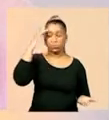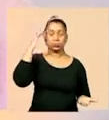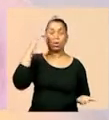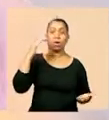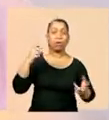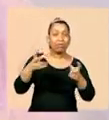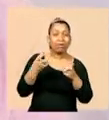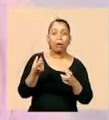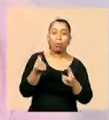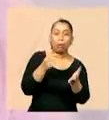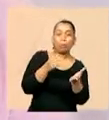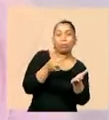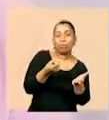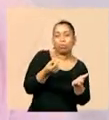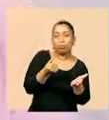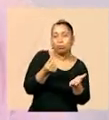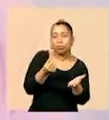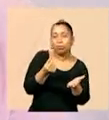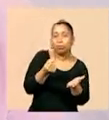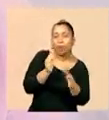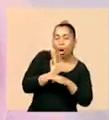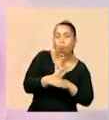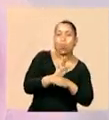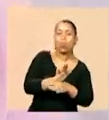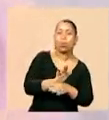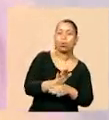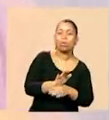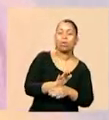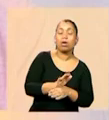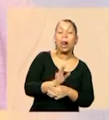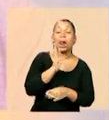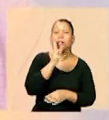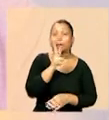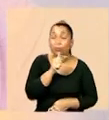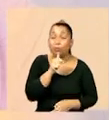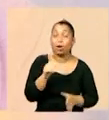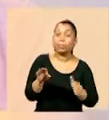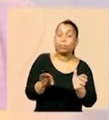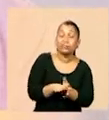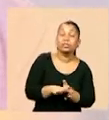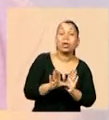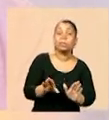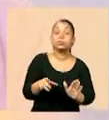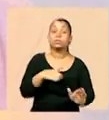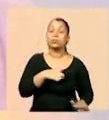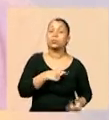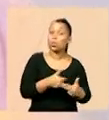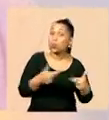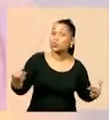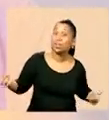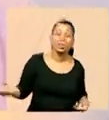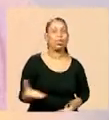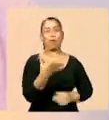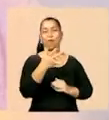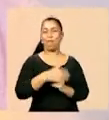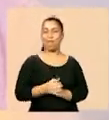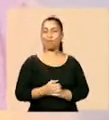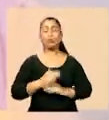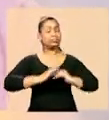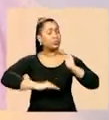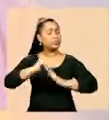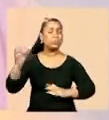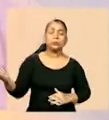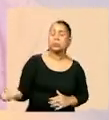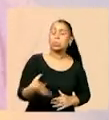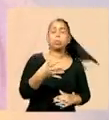pouco para chegar no mercado, mas tem muita inovação. E as novas profissões surgindo, né?